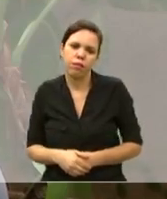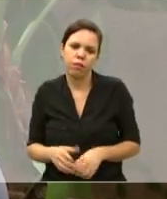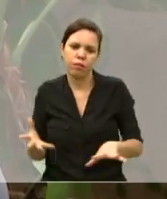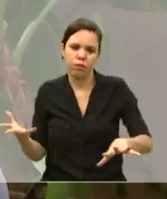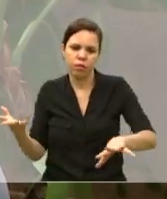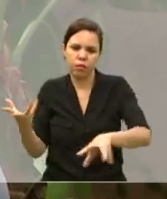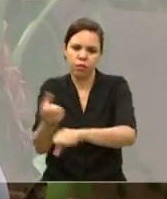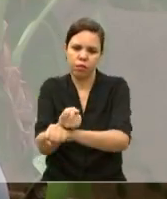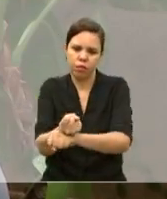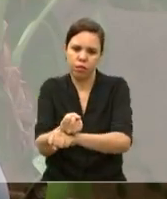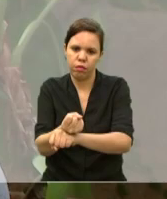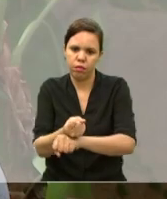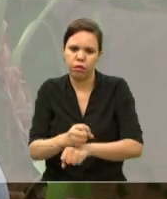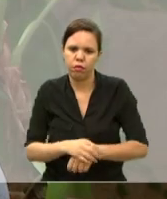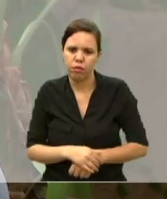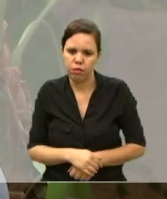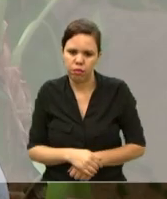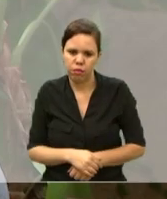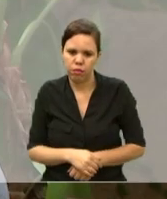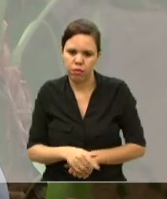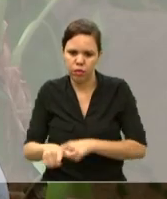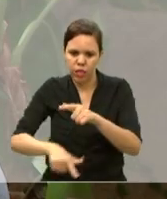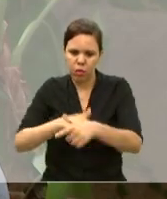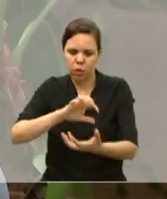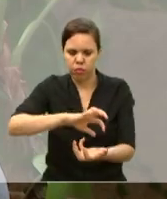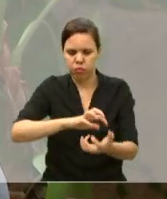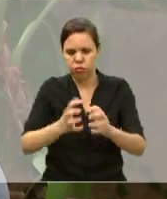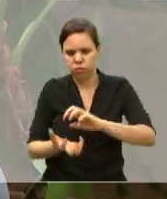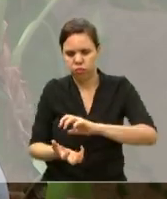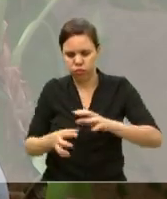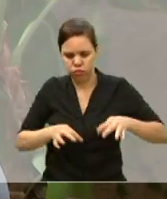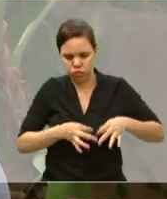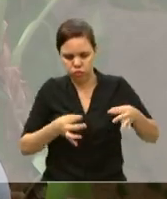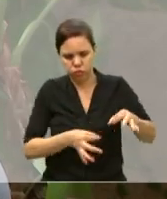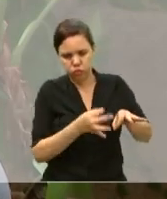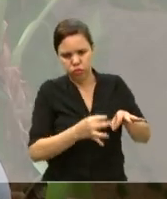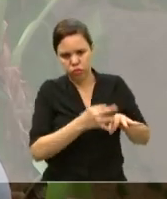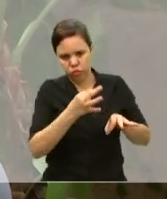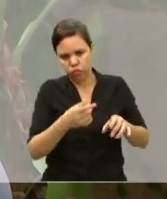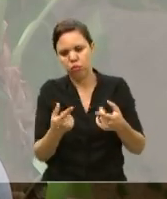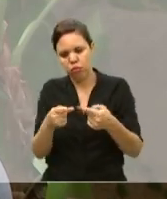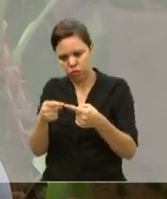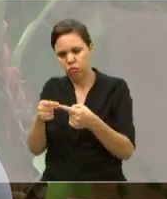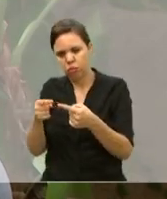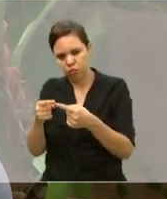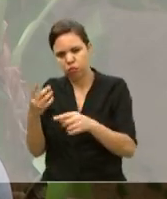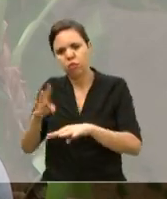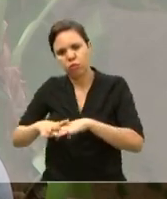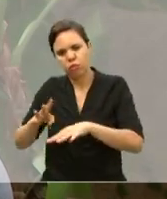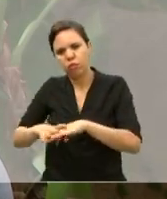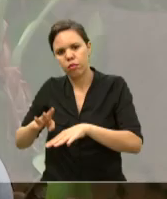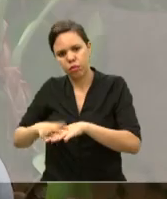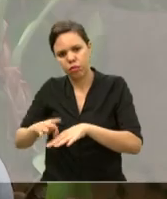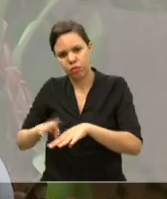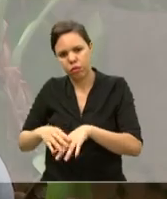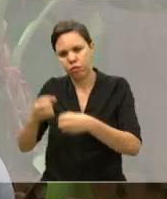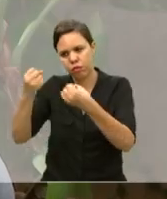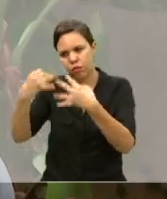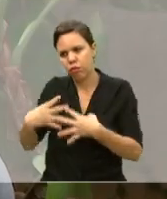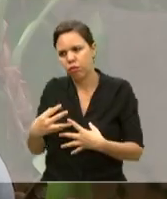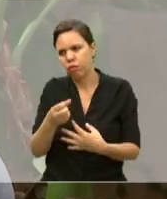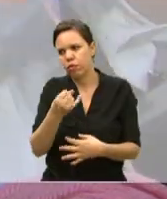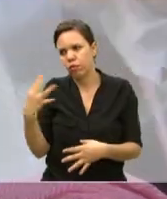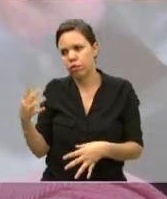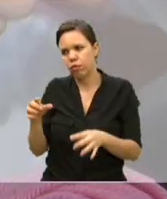muito estático, né? Nem um pouco. A gente vai falar em estático, a gente vai ter que dar uma pausinha agora. Sim. A gente vai para um